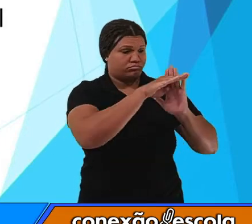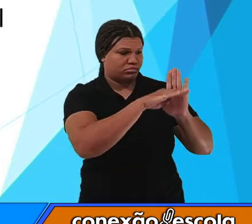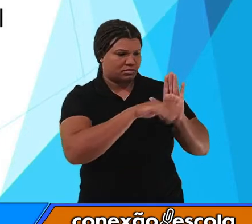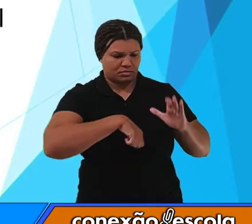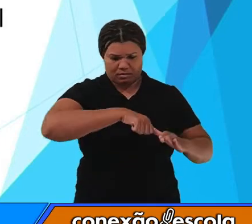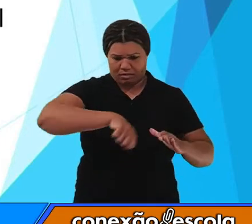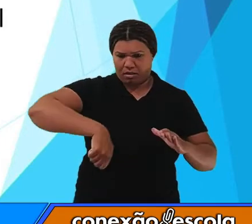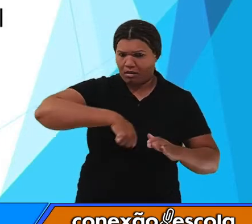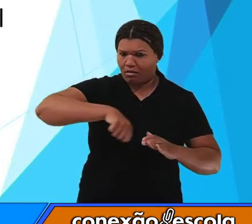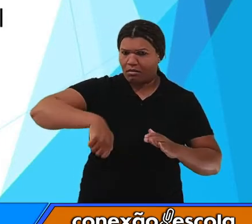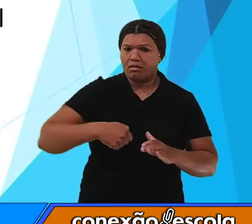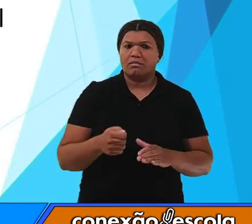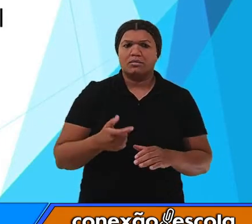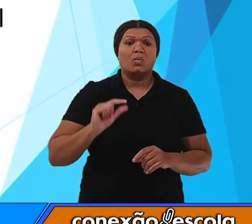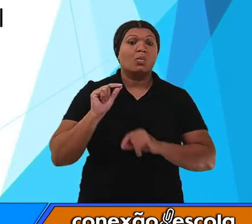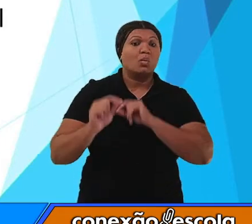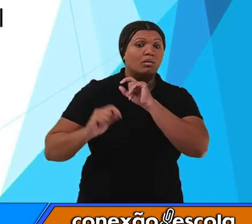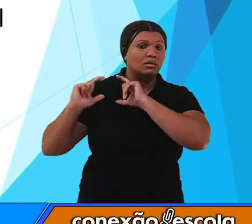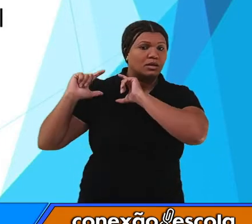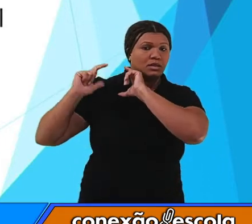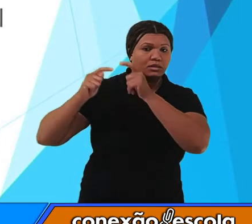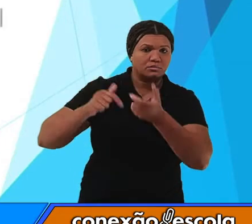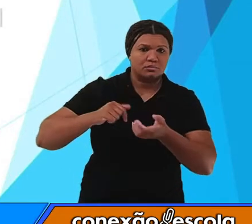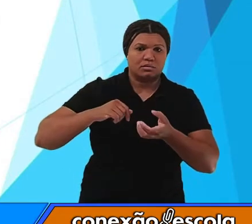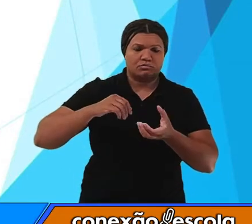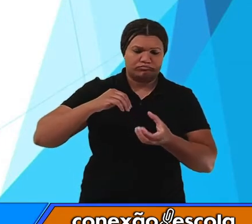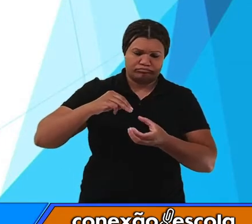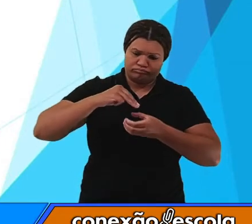do tradicional empadão goiano.